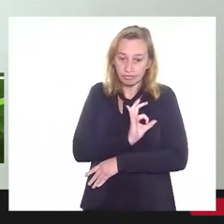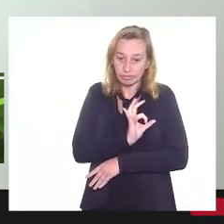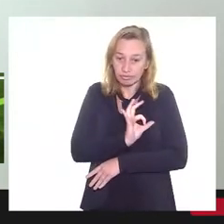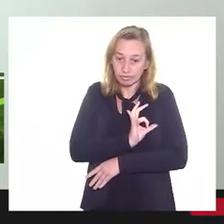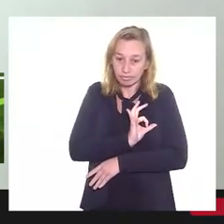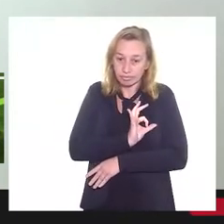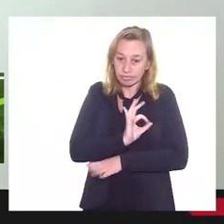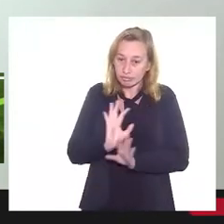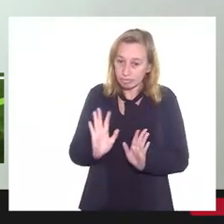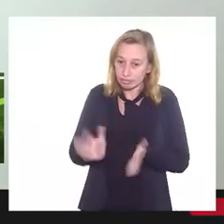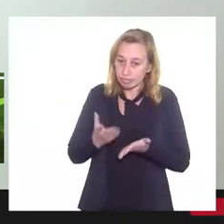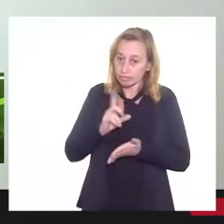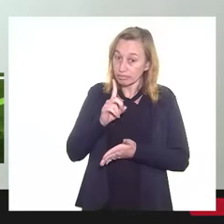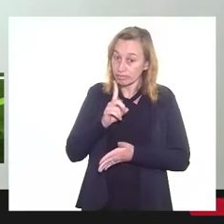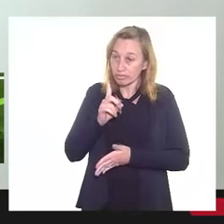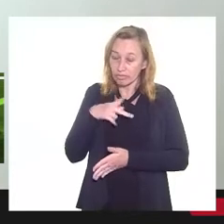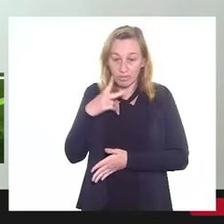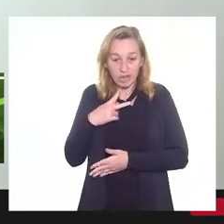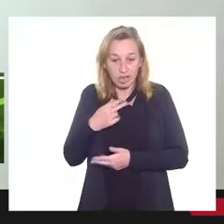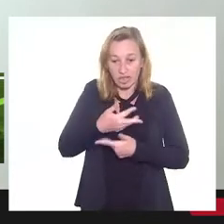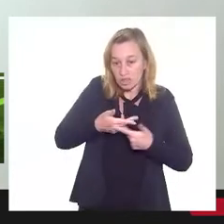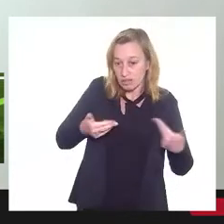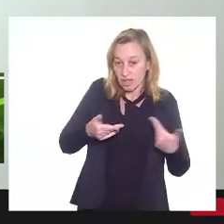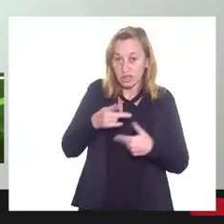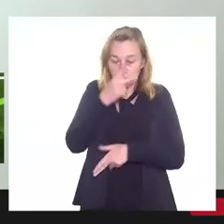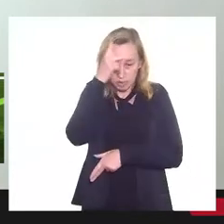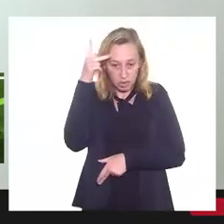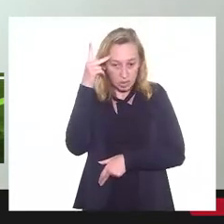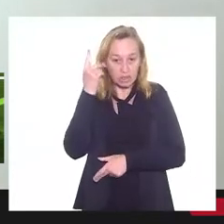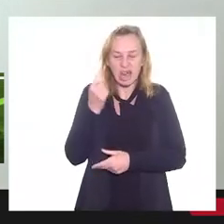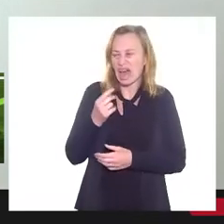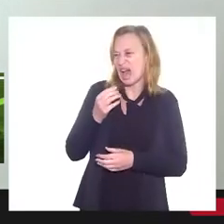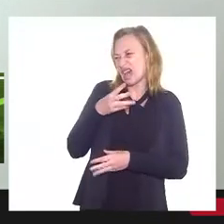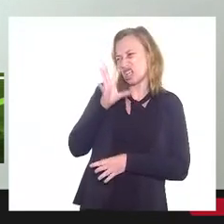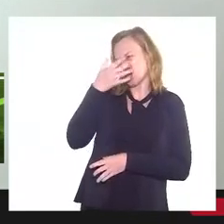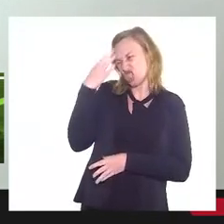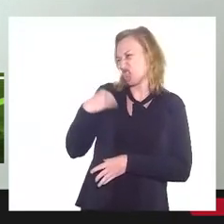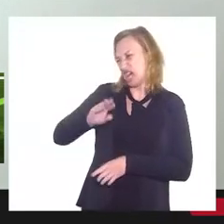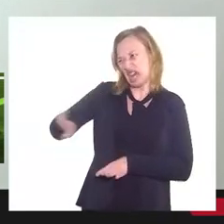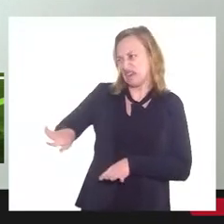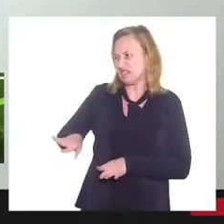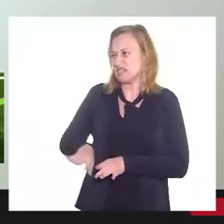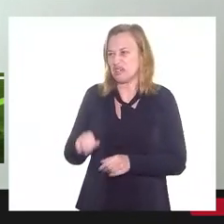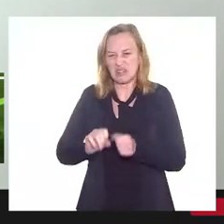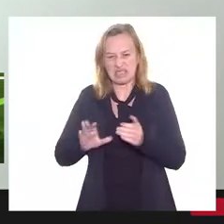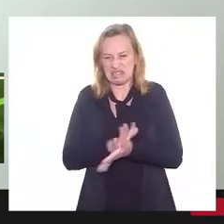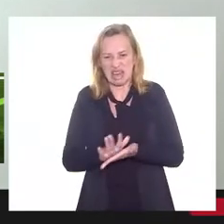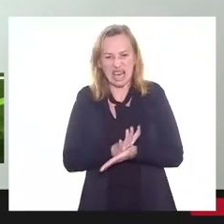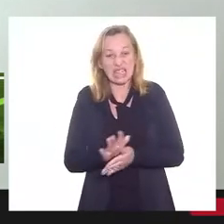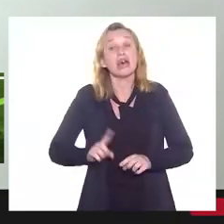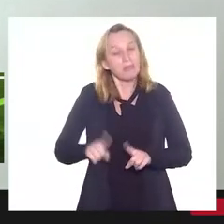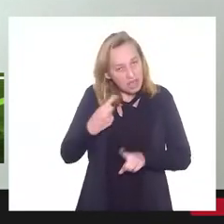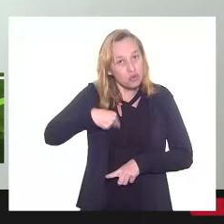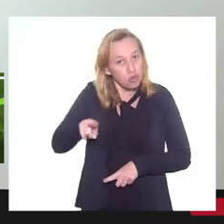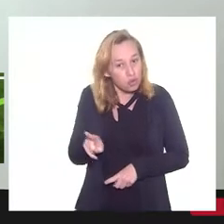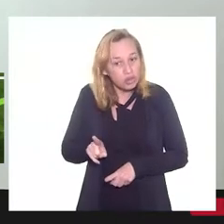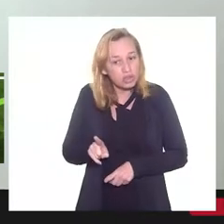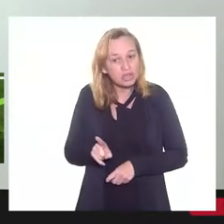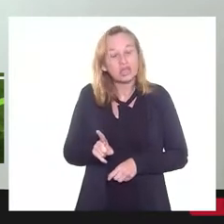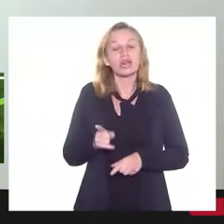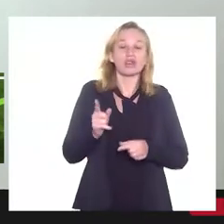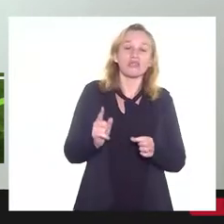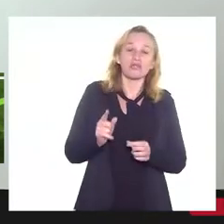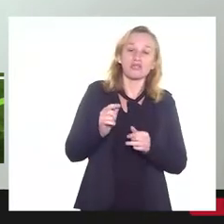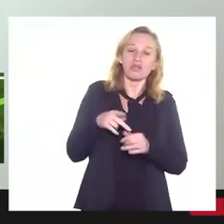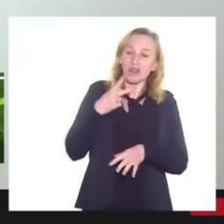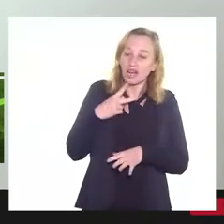eu fui estimulado a vão prestar o diversas pessoas texto corais não vai dar em nada é mas eu fui fiz